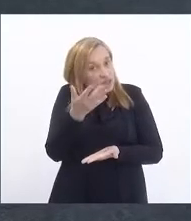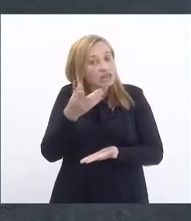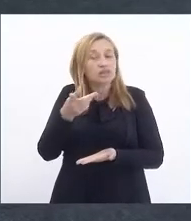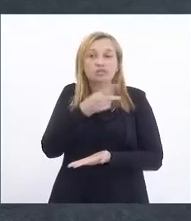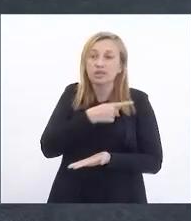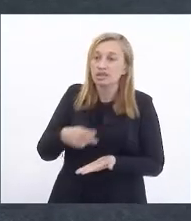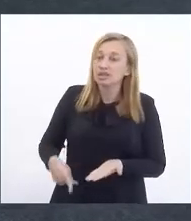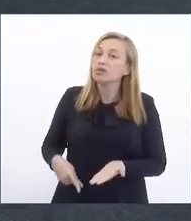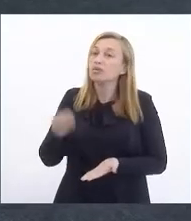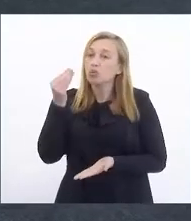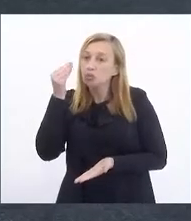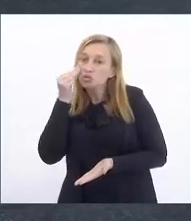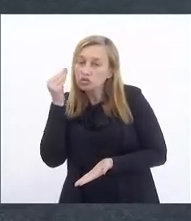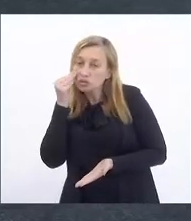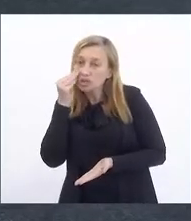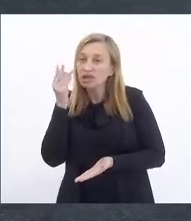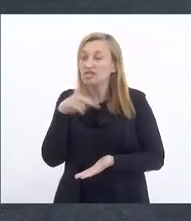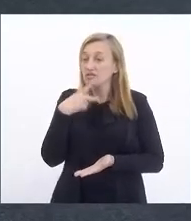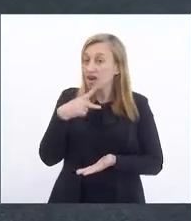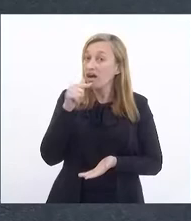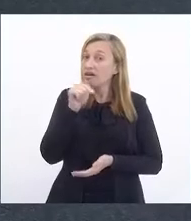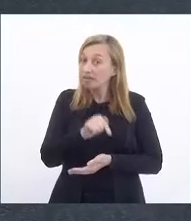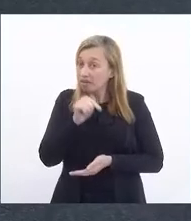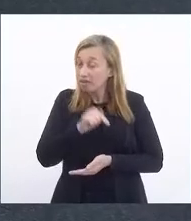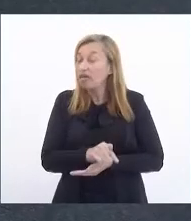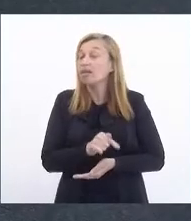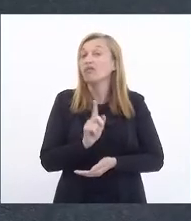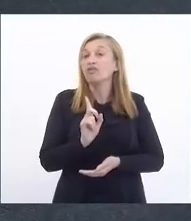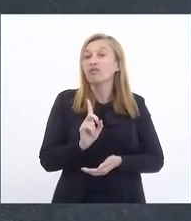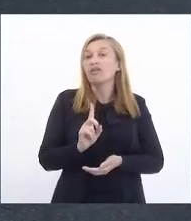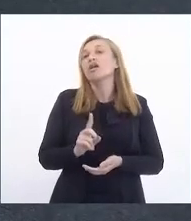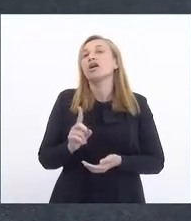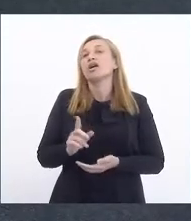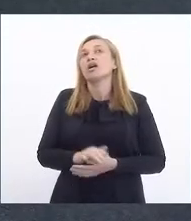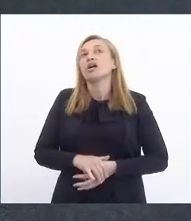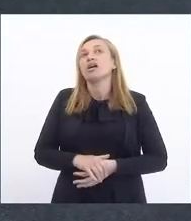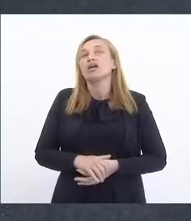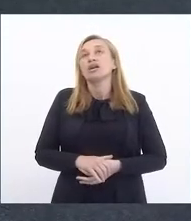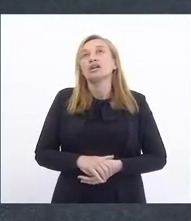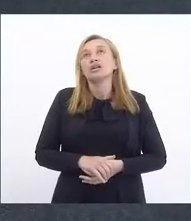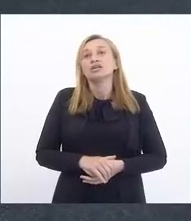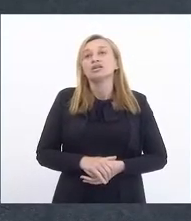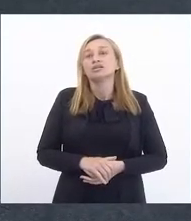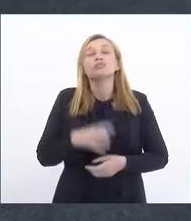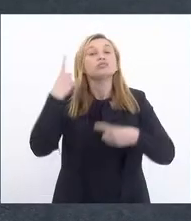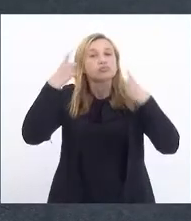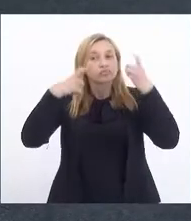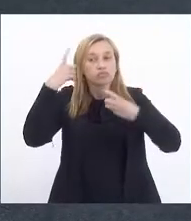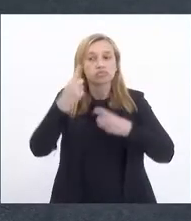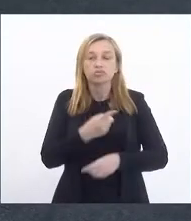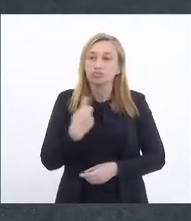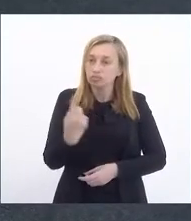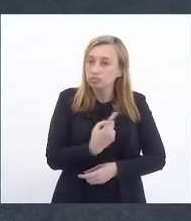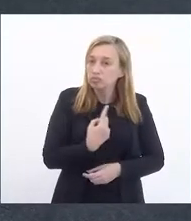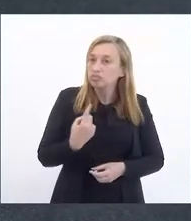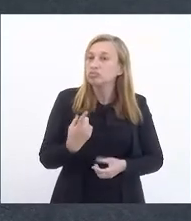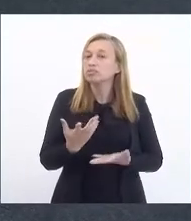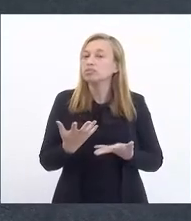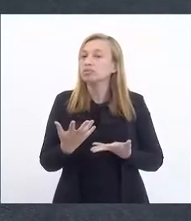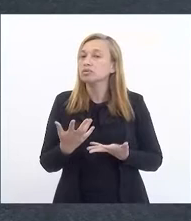presidente pela oportunidade de externar aqui a nossa preocupação a nossa